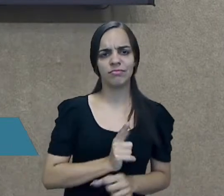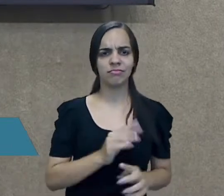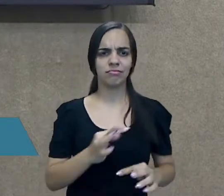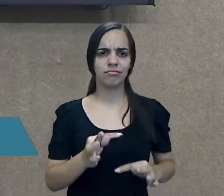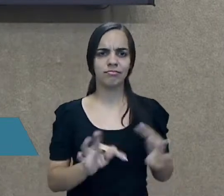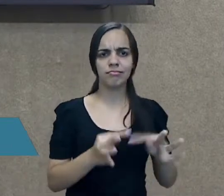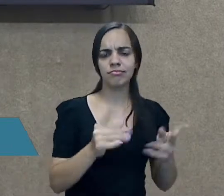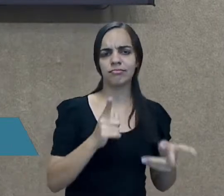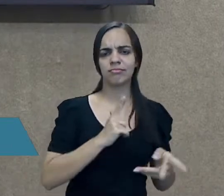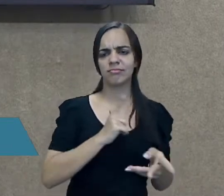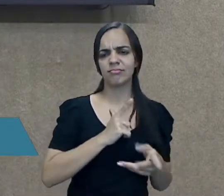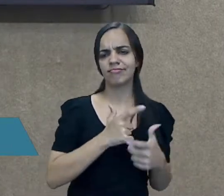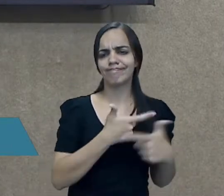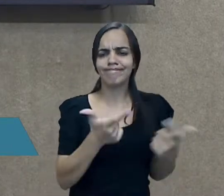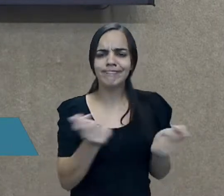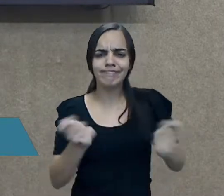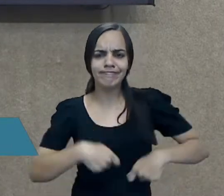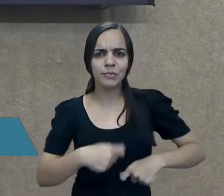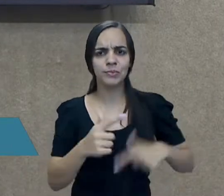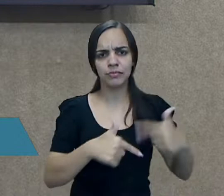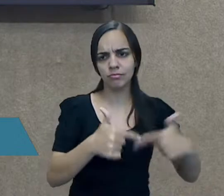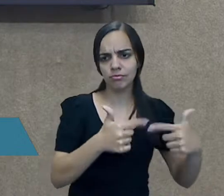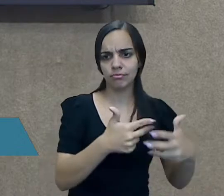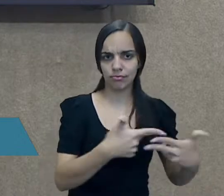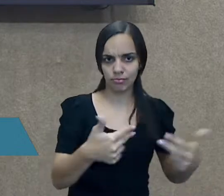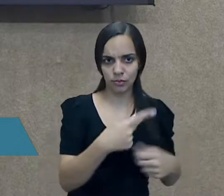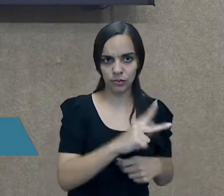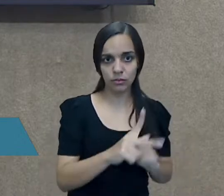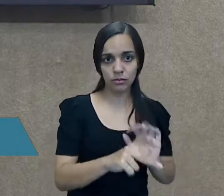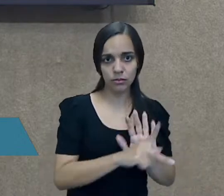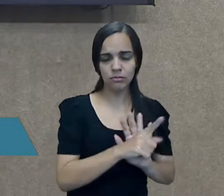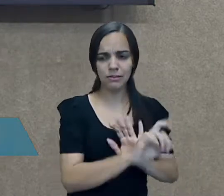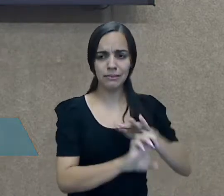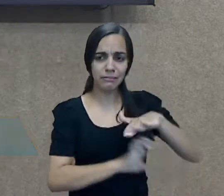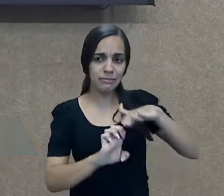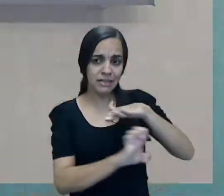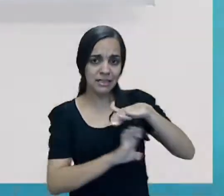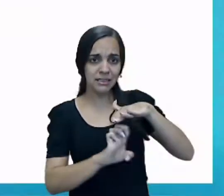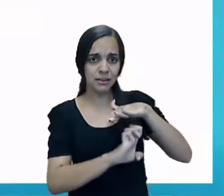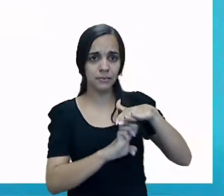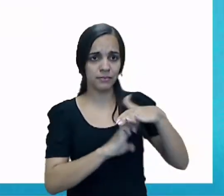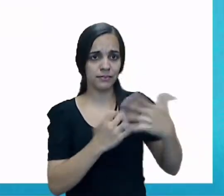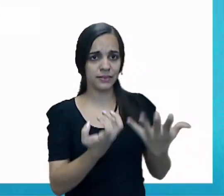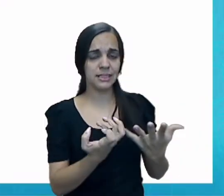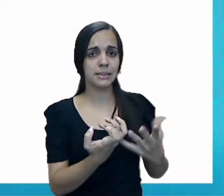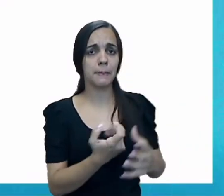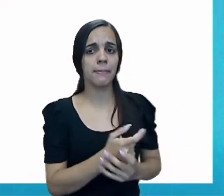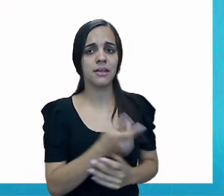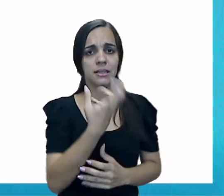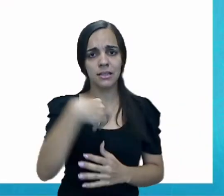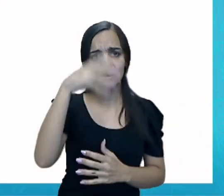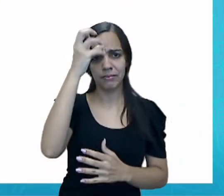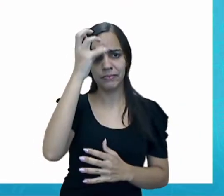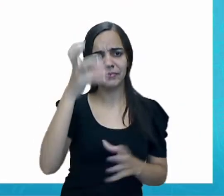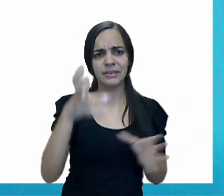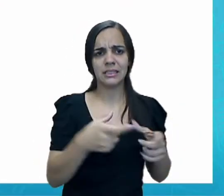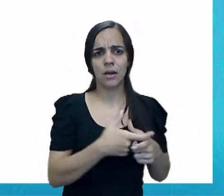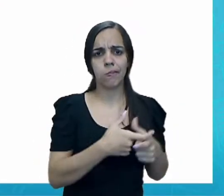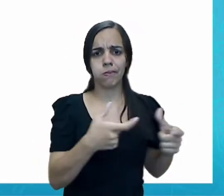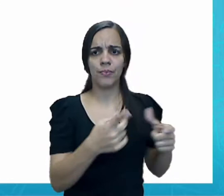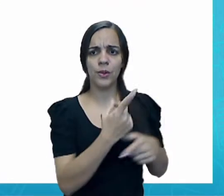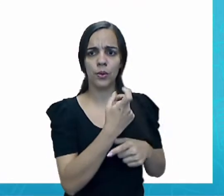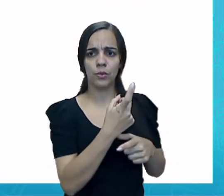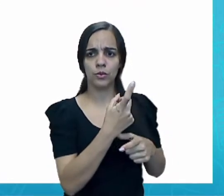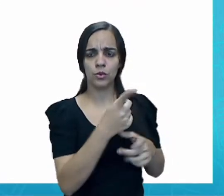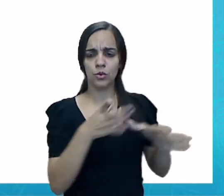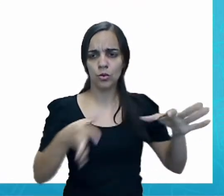trusts, cartéis e holdings. Os trusts são várias empresas em uma única,